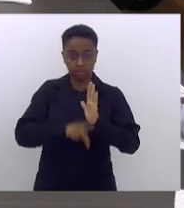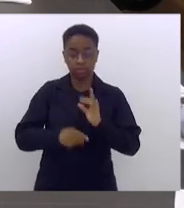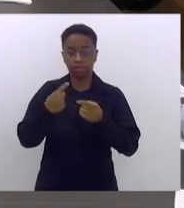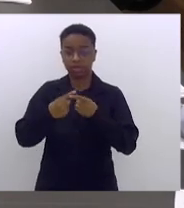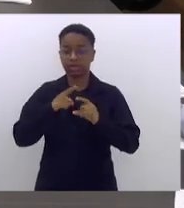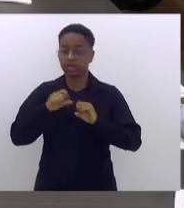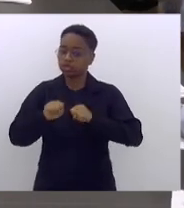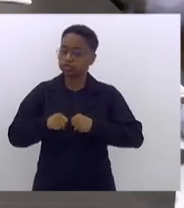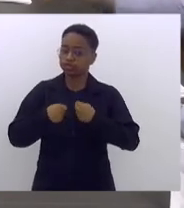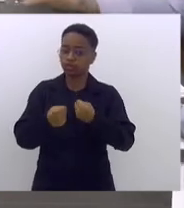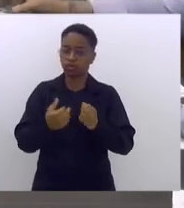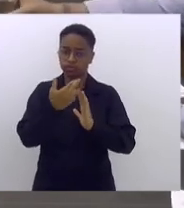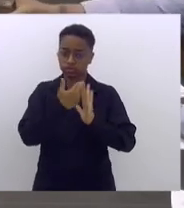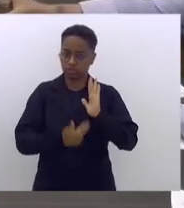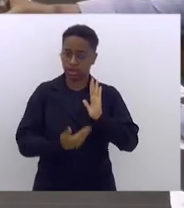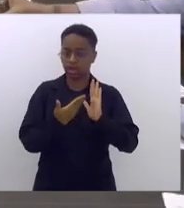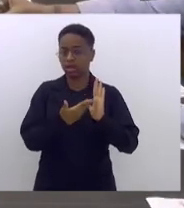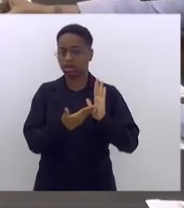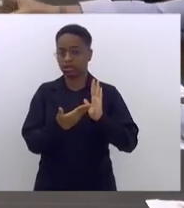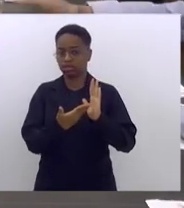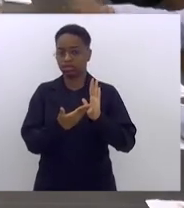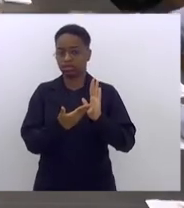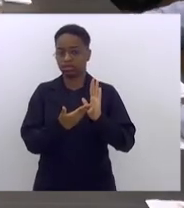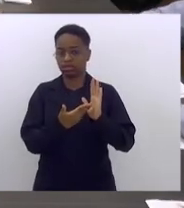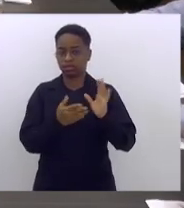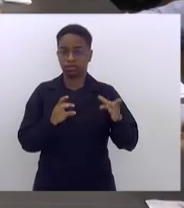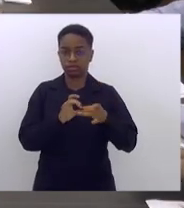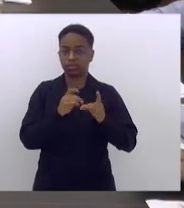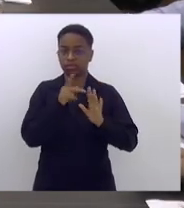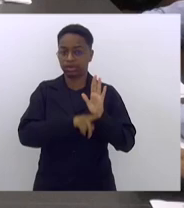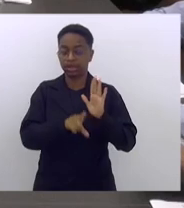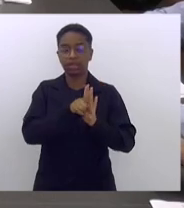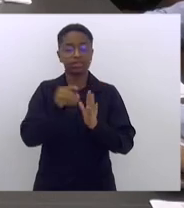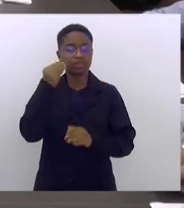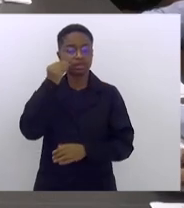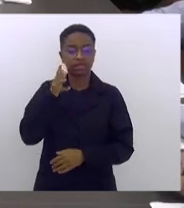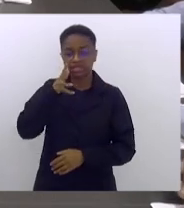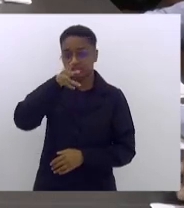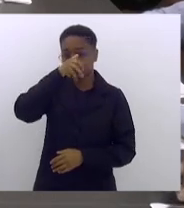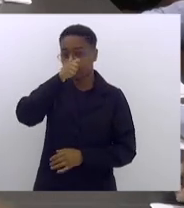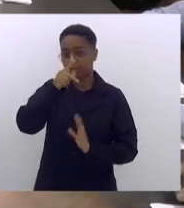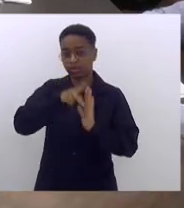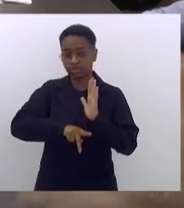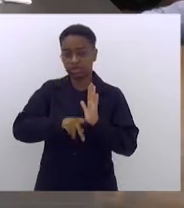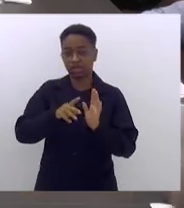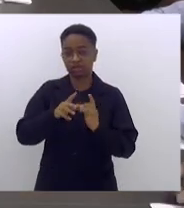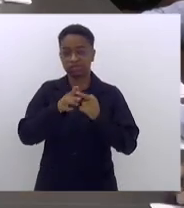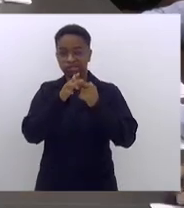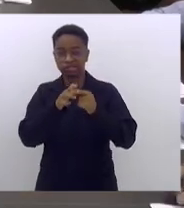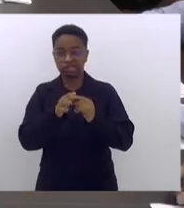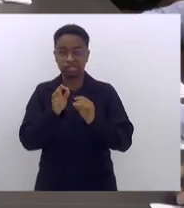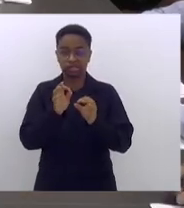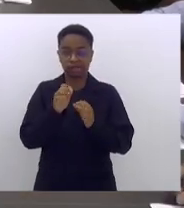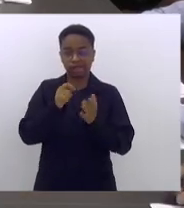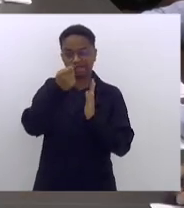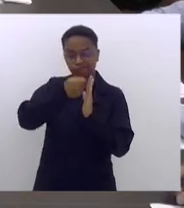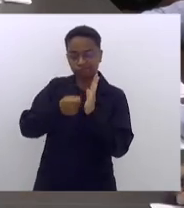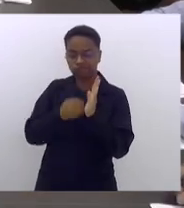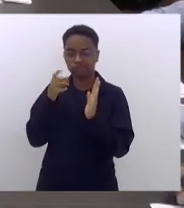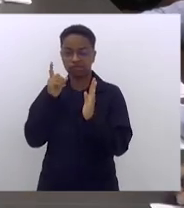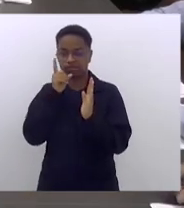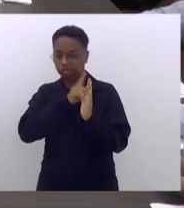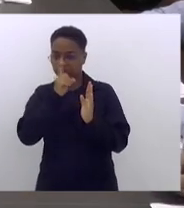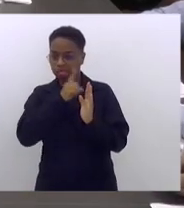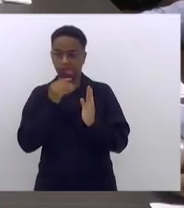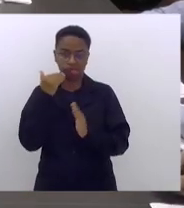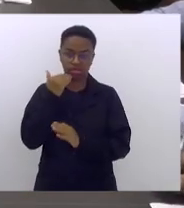relatores designados nos PLs de salvarem projetos mal feitos, mal redigidos, claramente